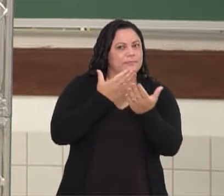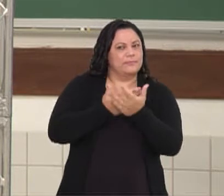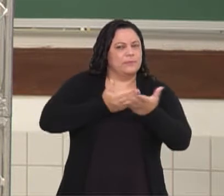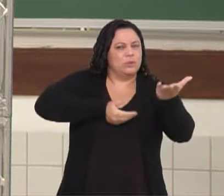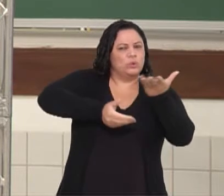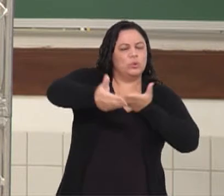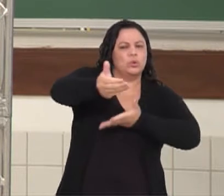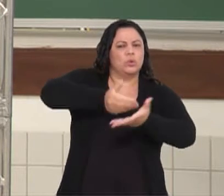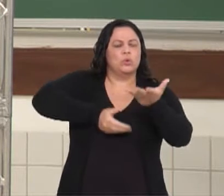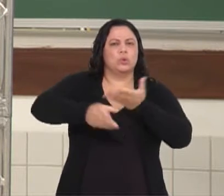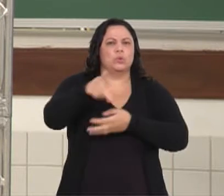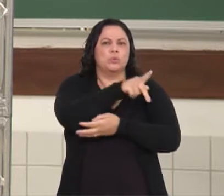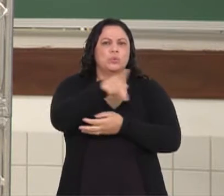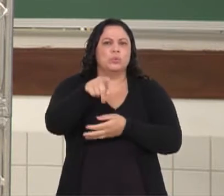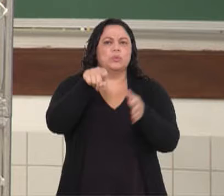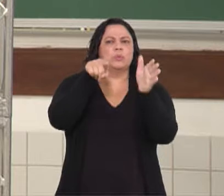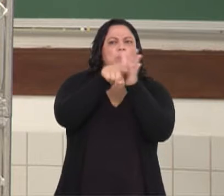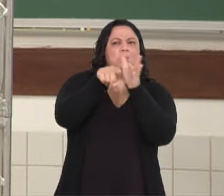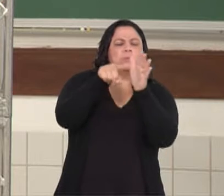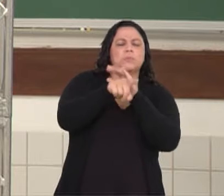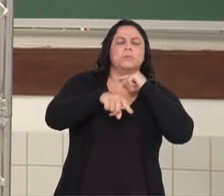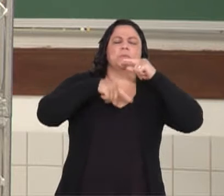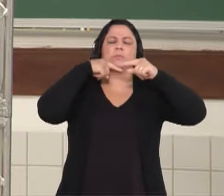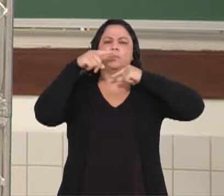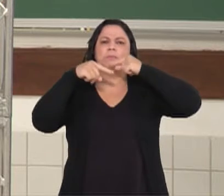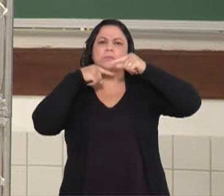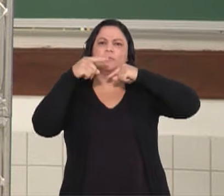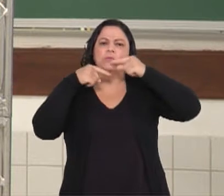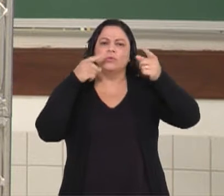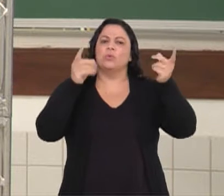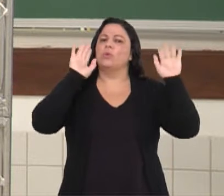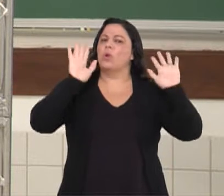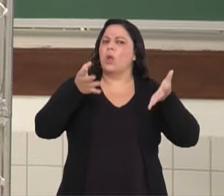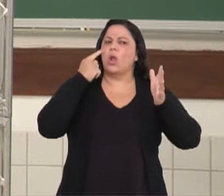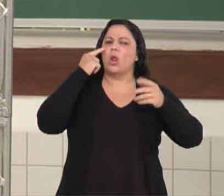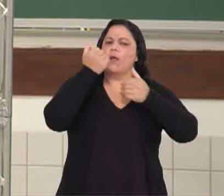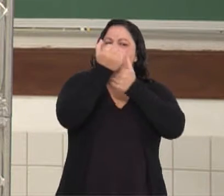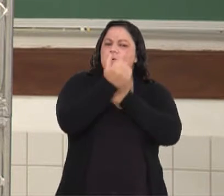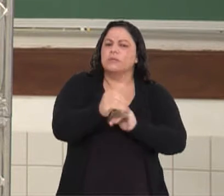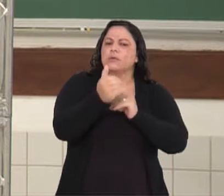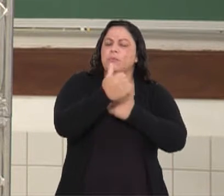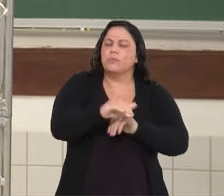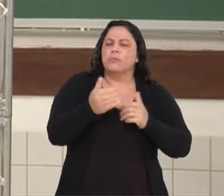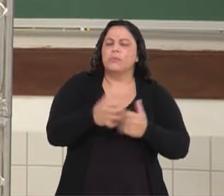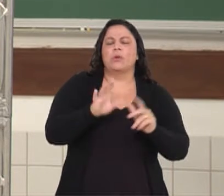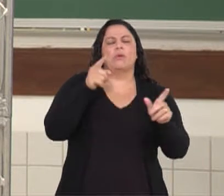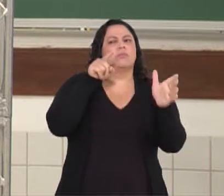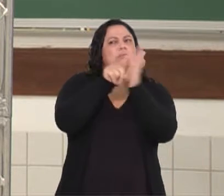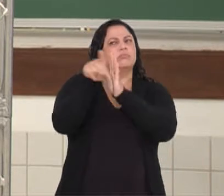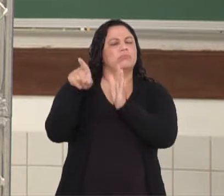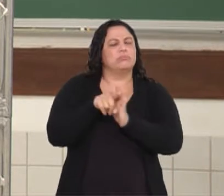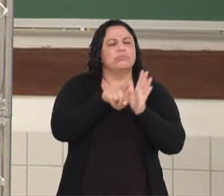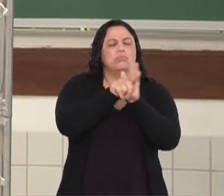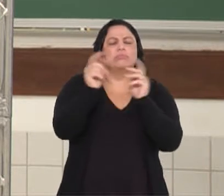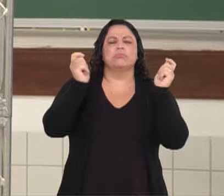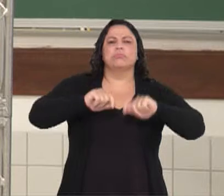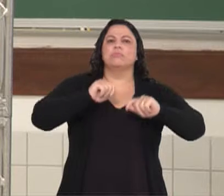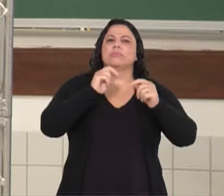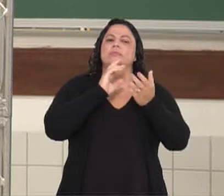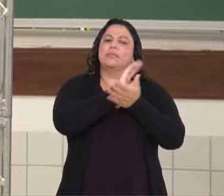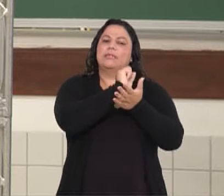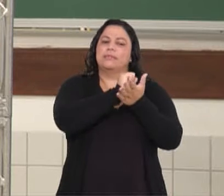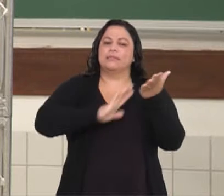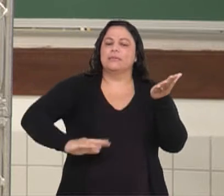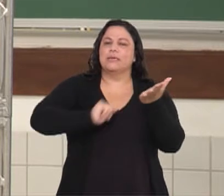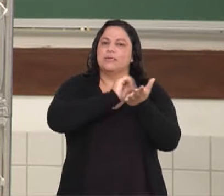seu professor, perguntou se teve alguma dúvida, fez o teste, fez o quiz. Você precisa fazer isso. Tem que dar muita importância